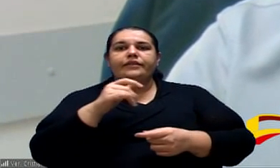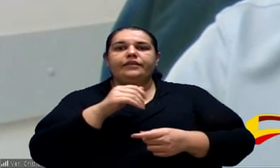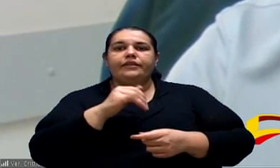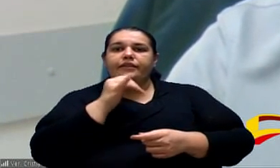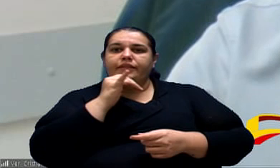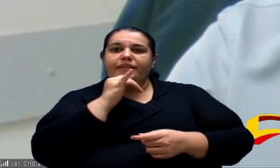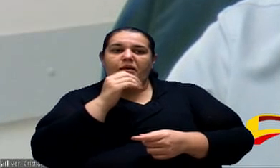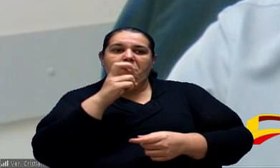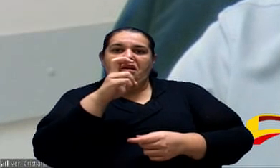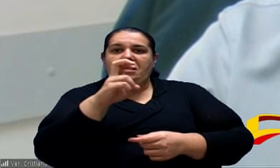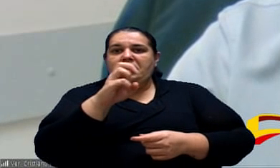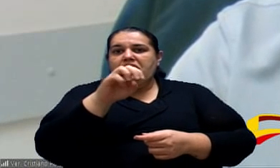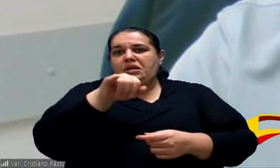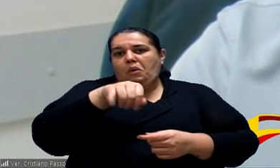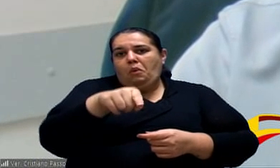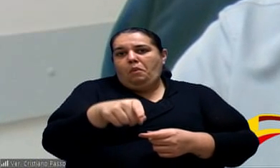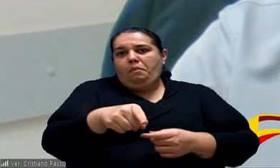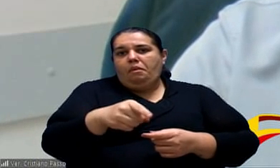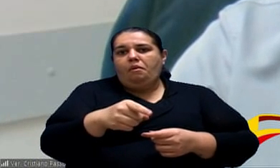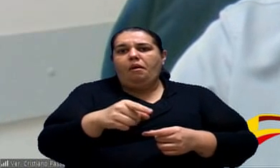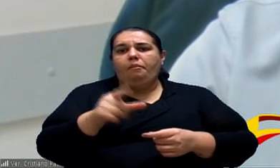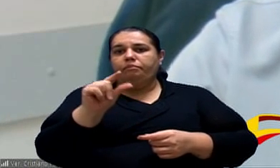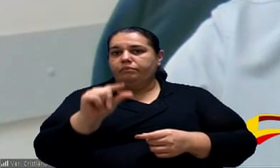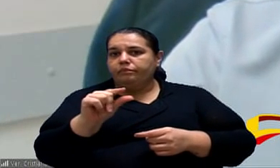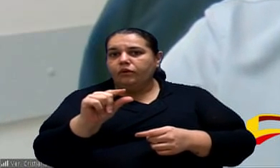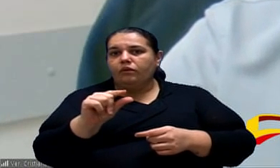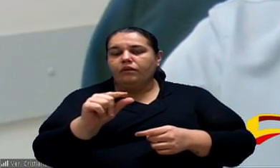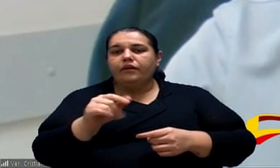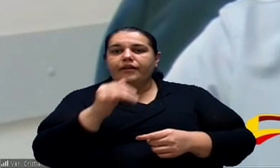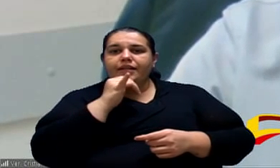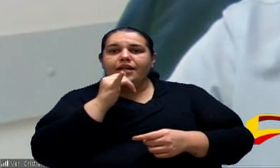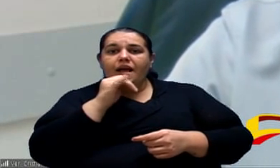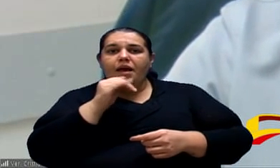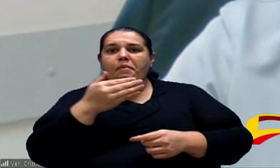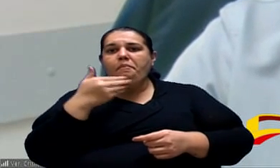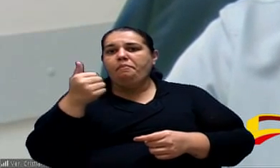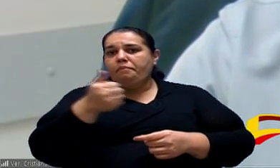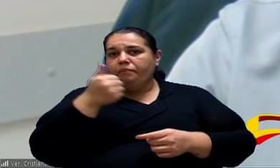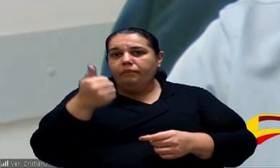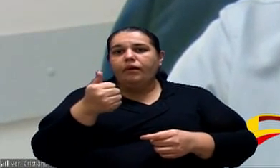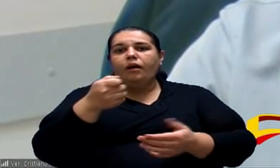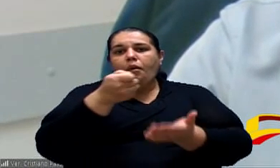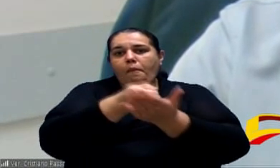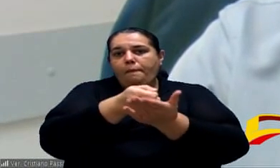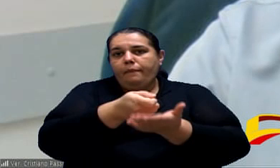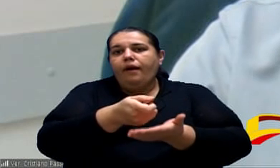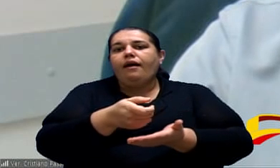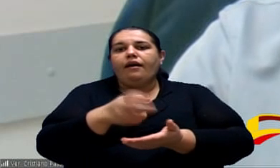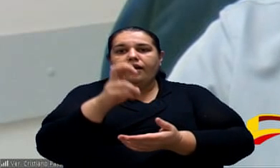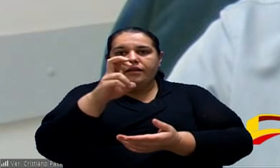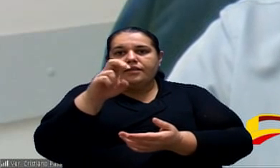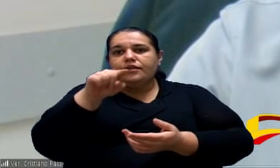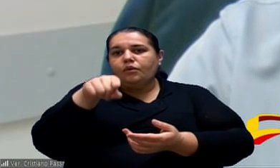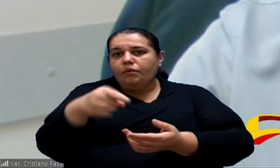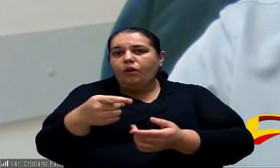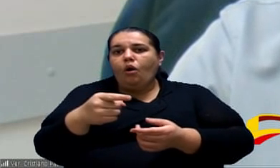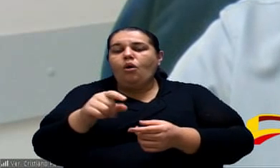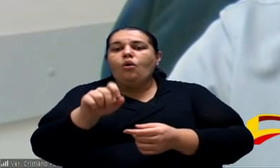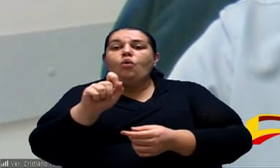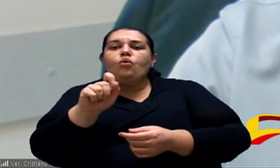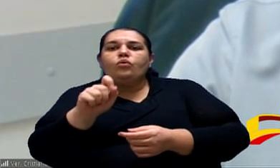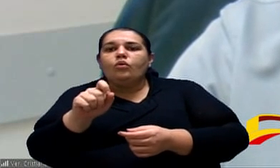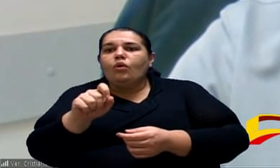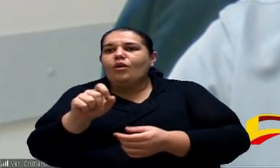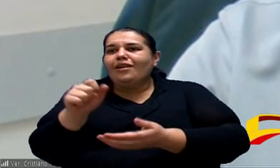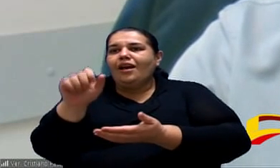banco é irrisório, uma multa de 5 mil para um banco, porque às vezes eles preferem pagar multa do que contratar mais pessoal para poder colaborar com o